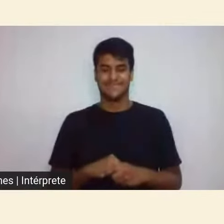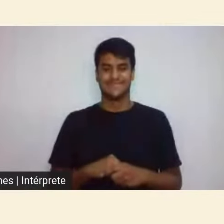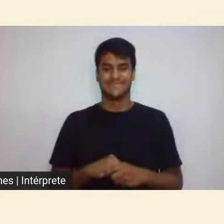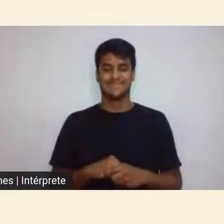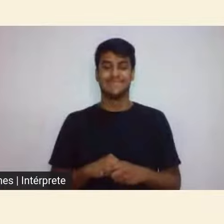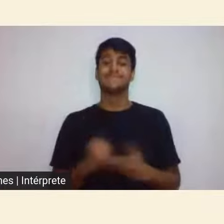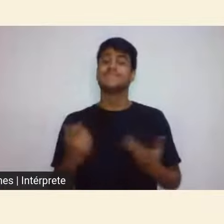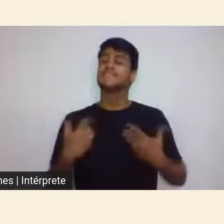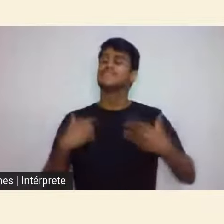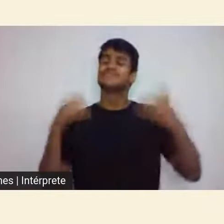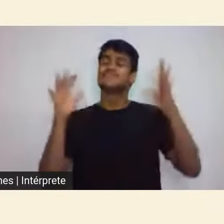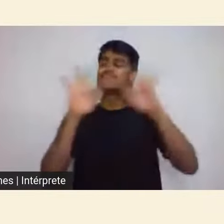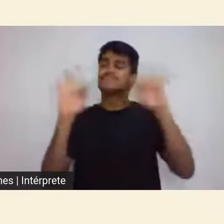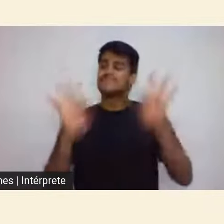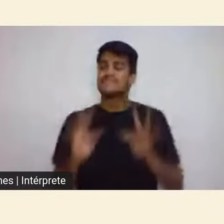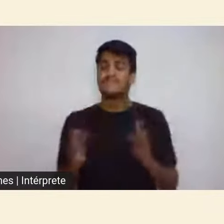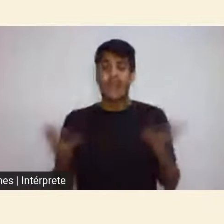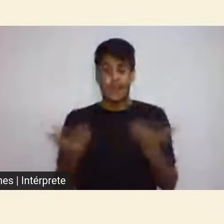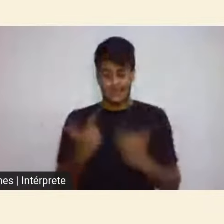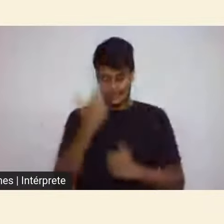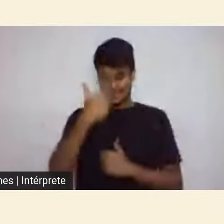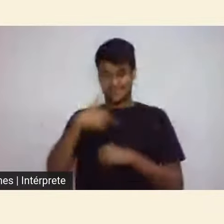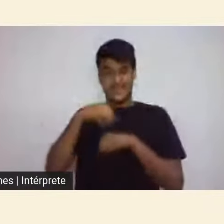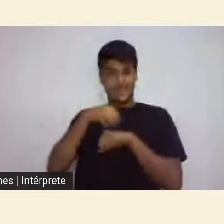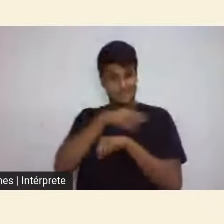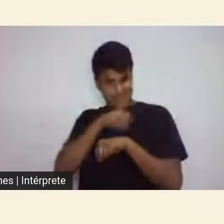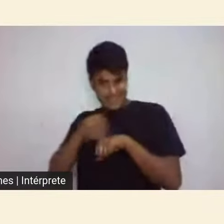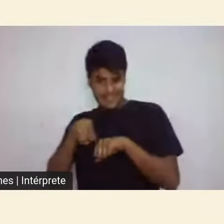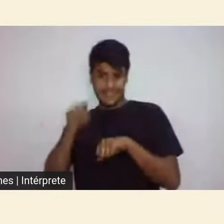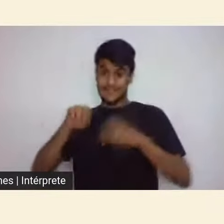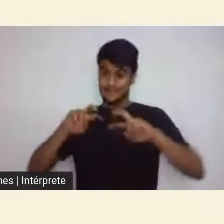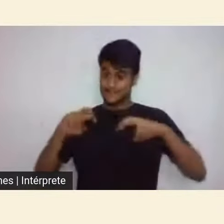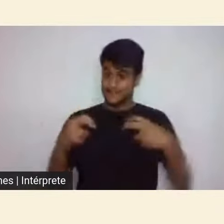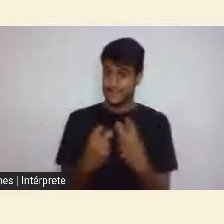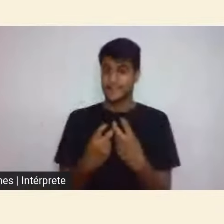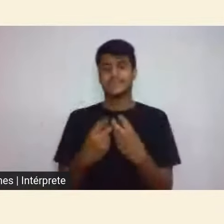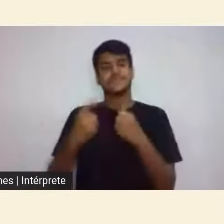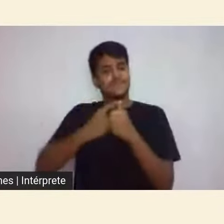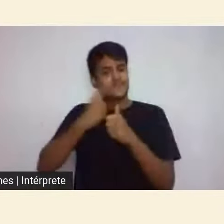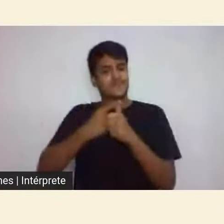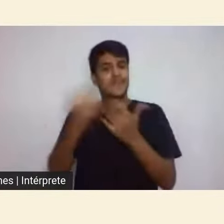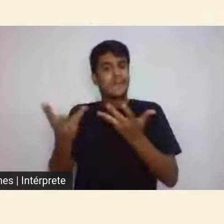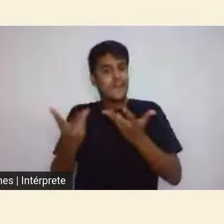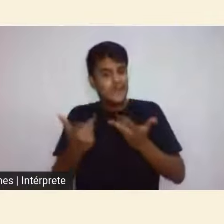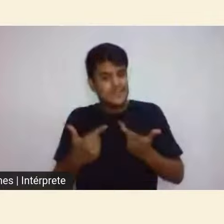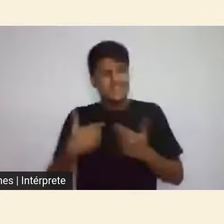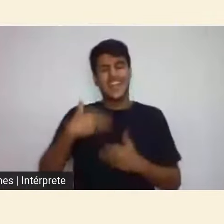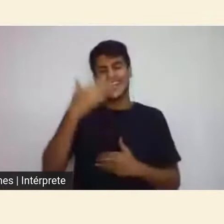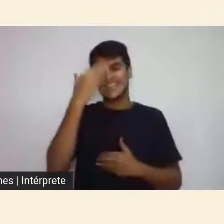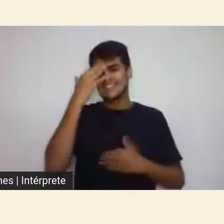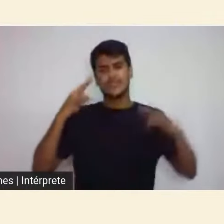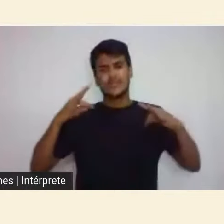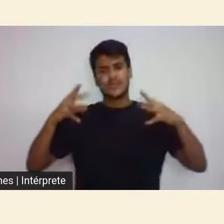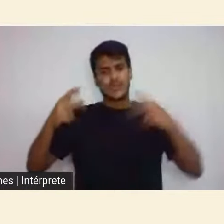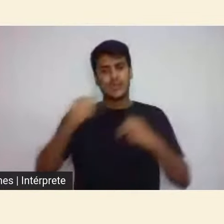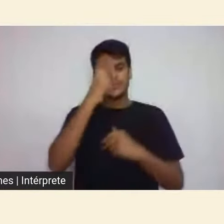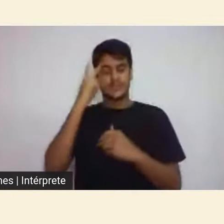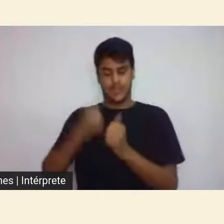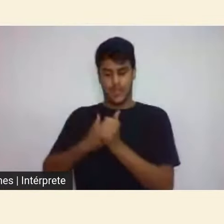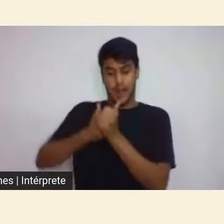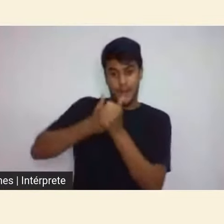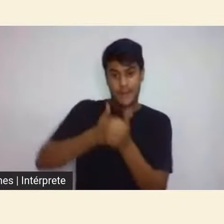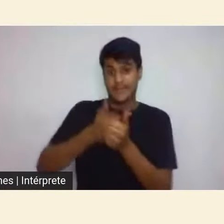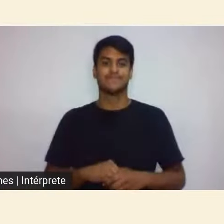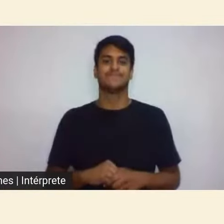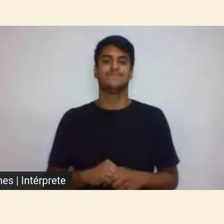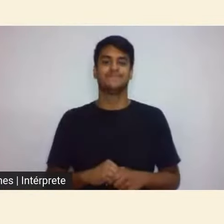Estou muito feliz de mediar essa mesa. Queria dar as boas-vindas, agradecer a todos que nos acompanham, a todas as pessoas que nos